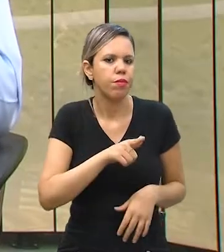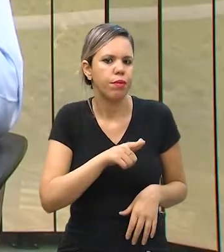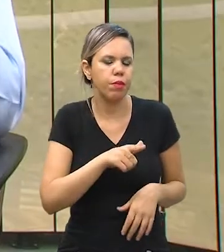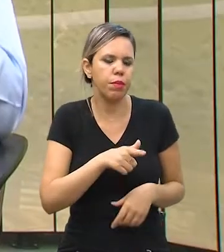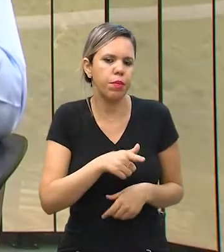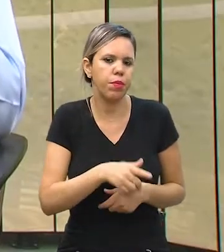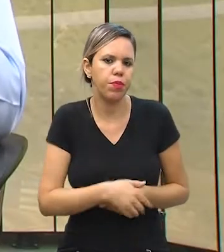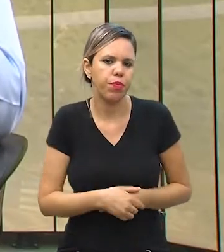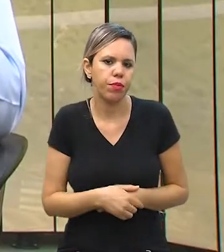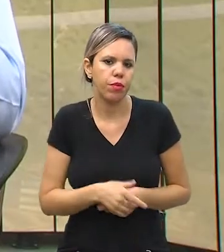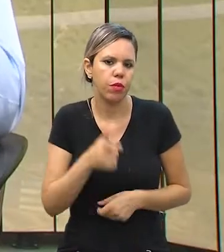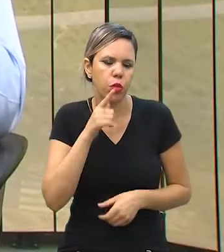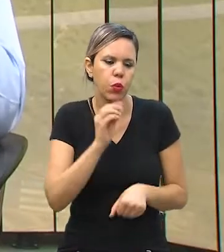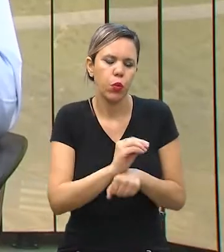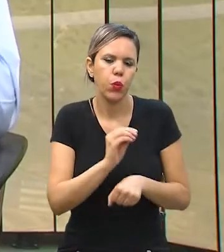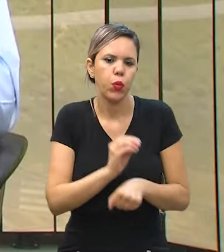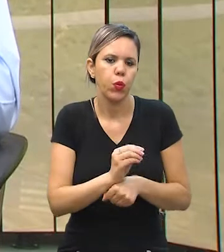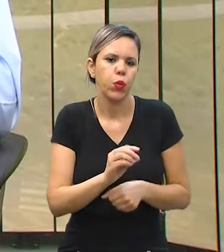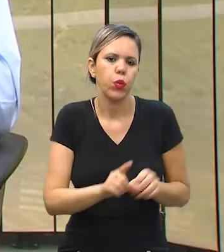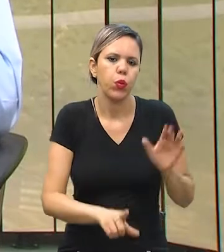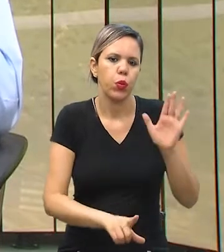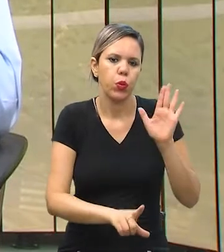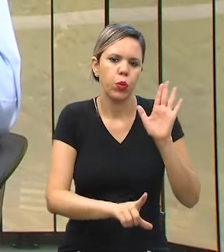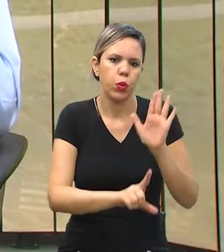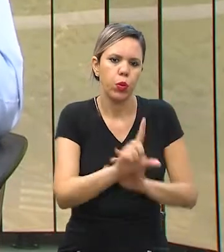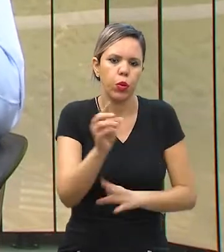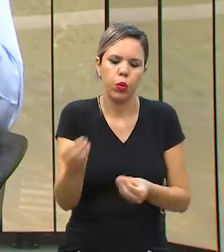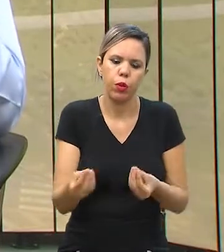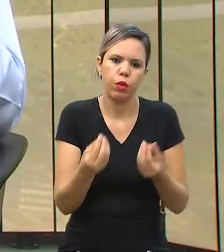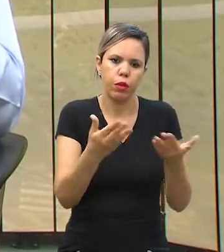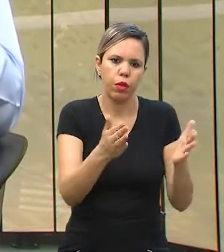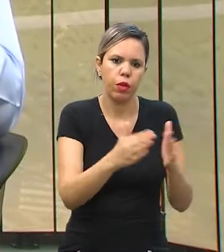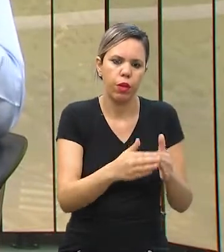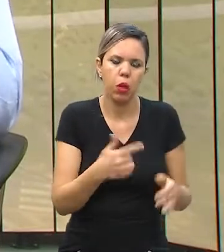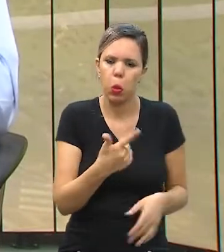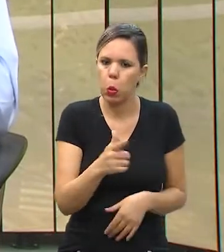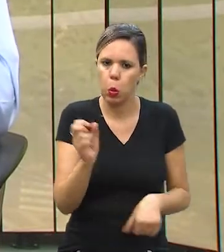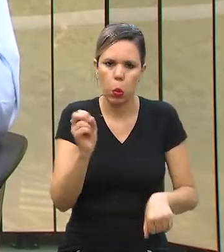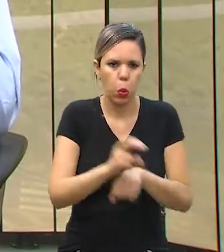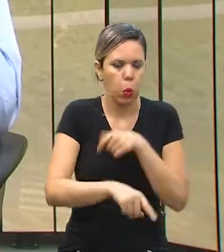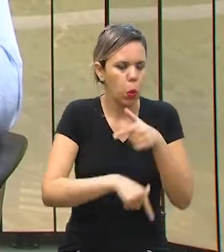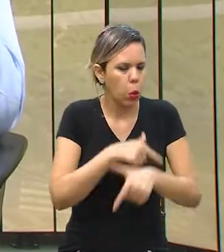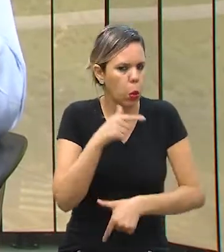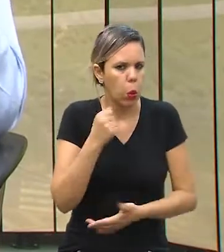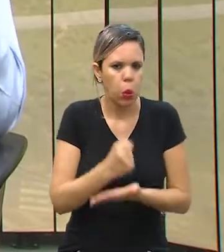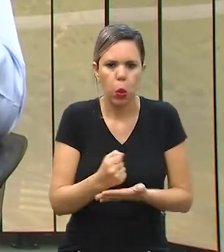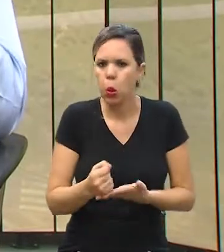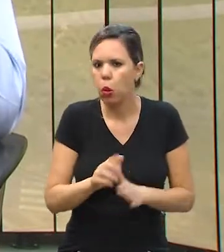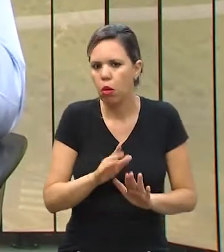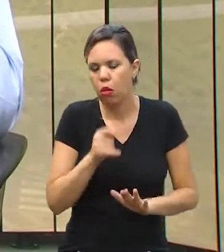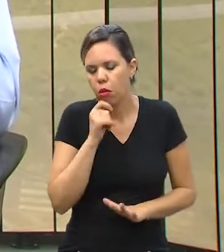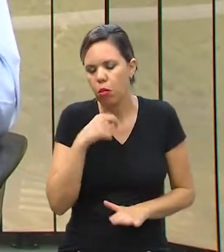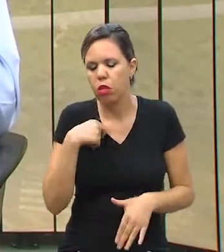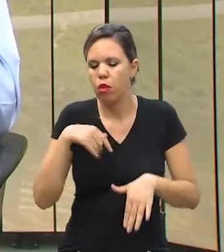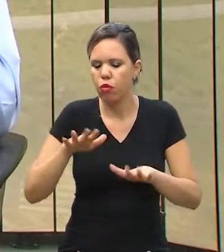menos ganhar um sustento ali para me levar para minha casa ali, já que eu não tinha emprego. Sim. E acabei ficando ali naquele